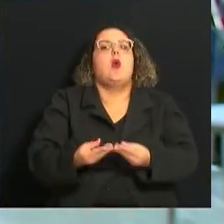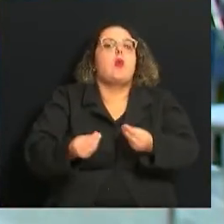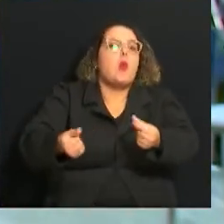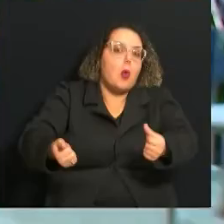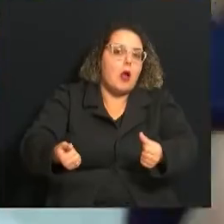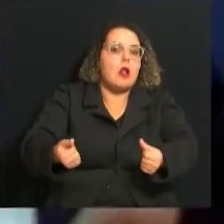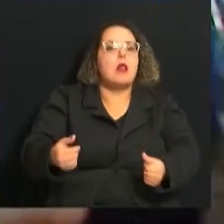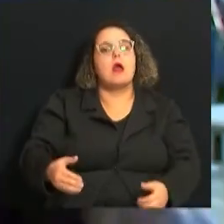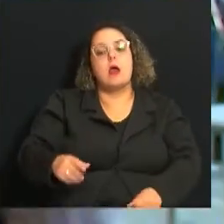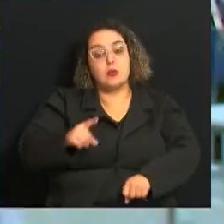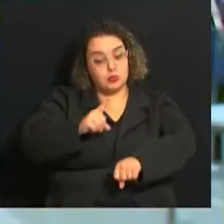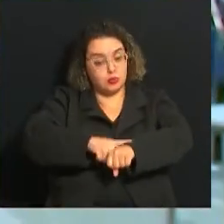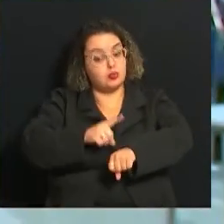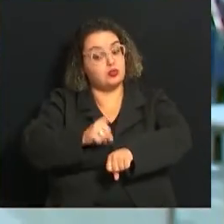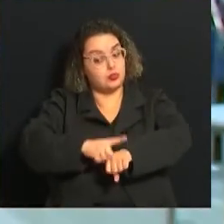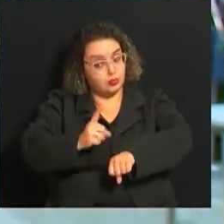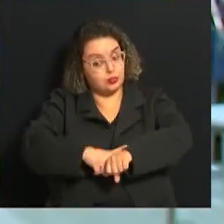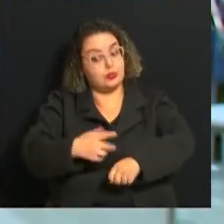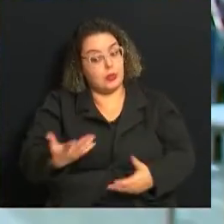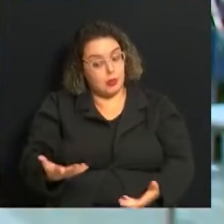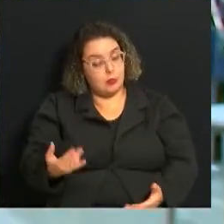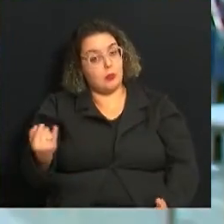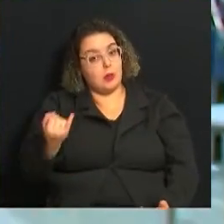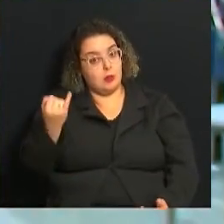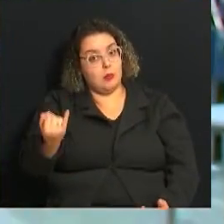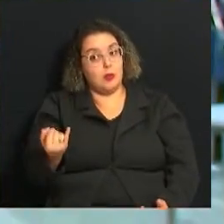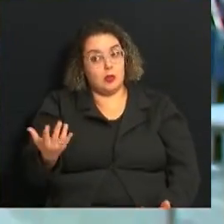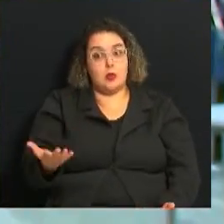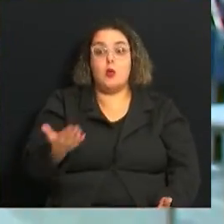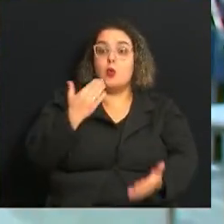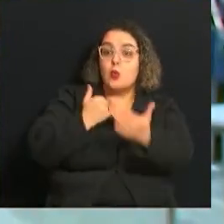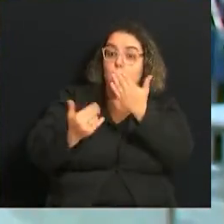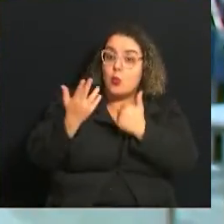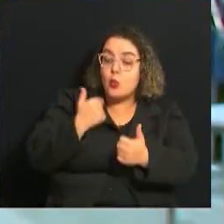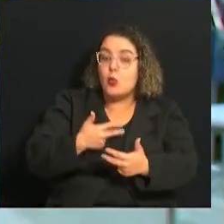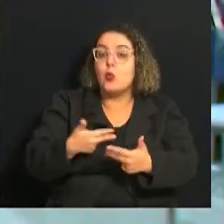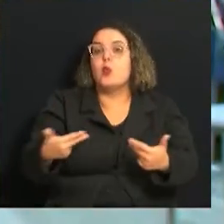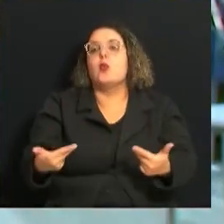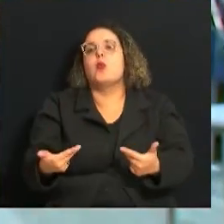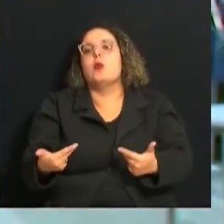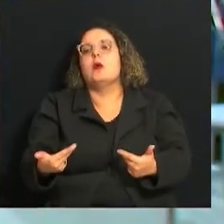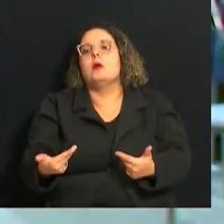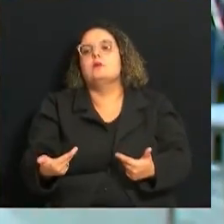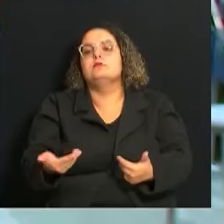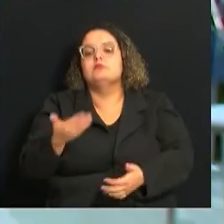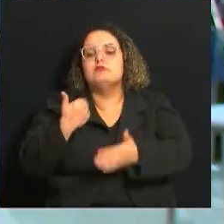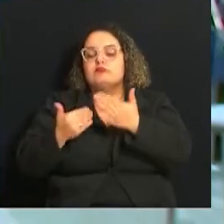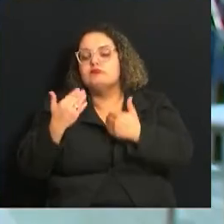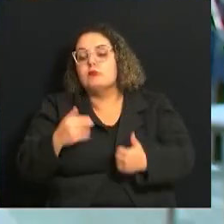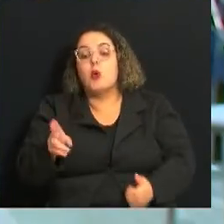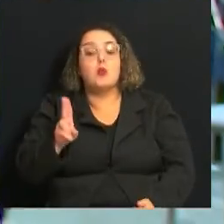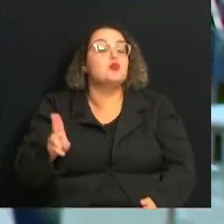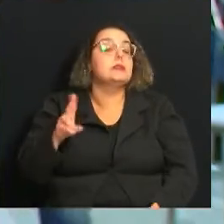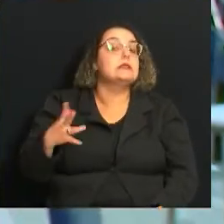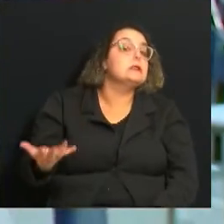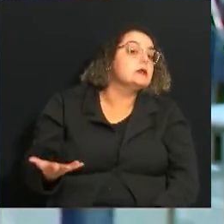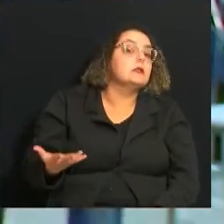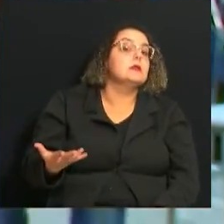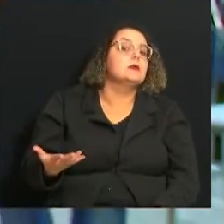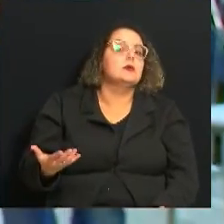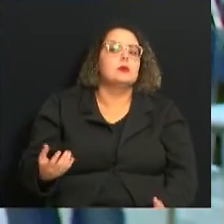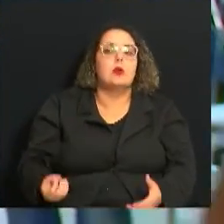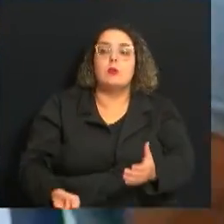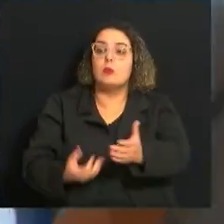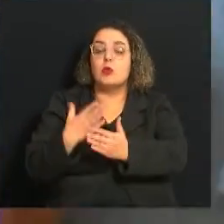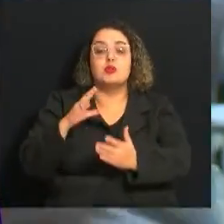importante e o que eles estão ingerindo, o que eles estão comendo, o que eles estão usando, a produção de carbono,